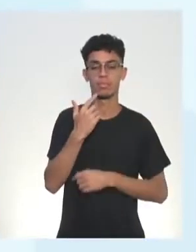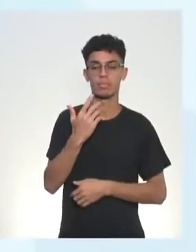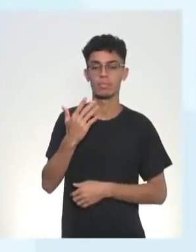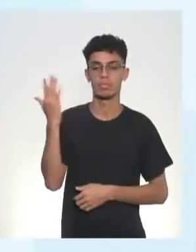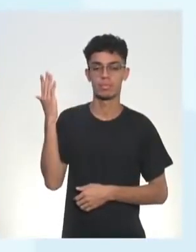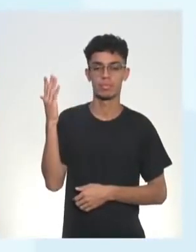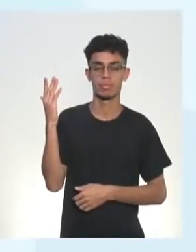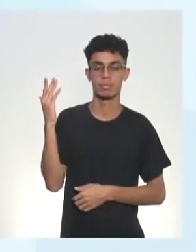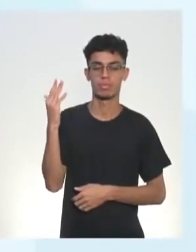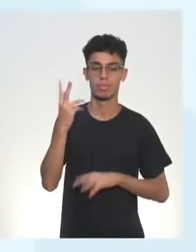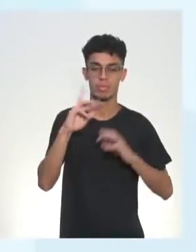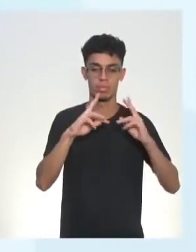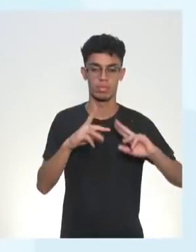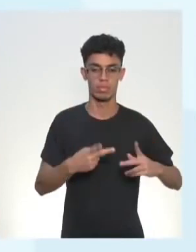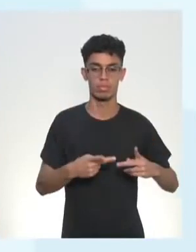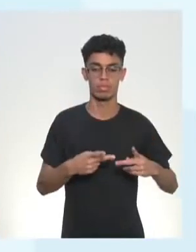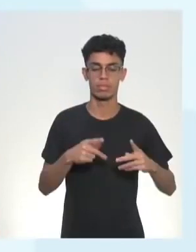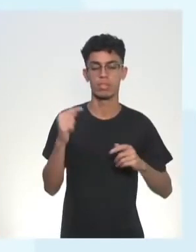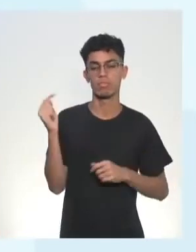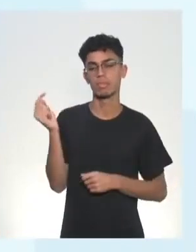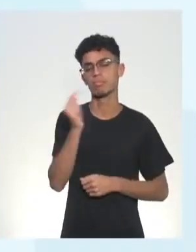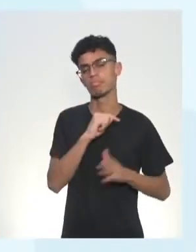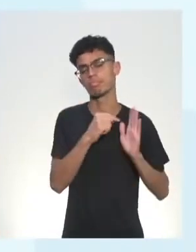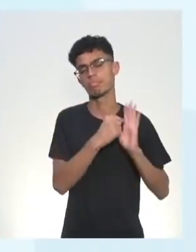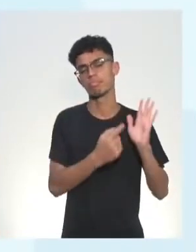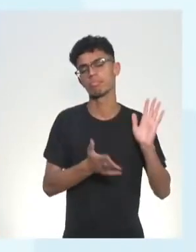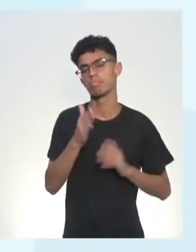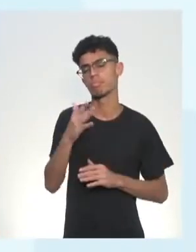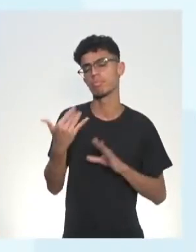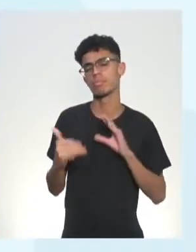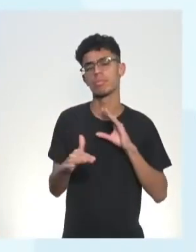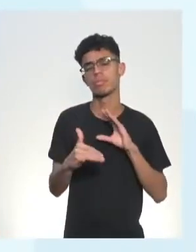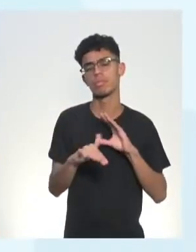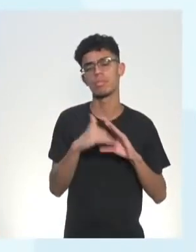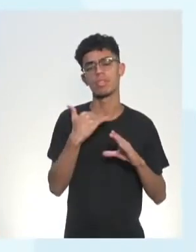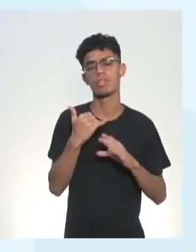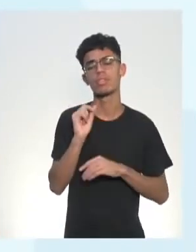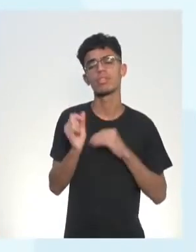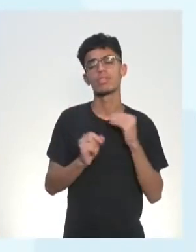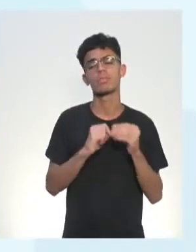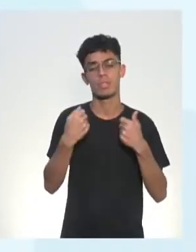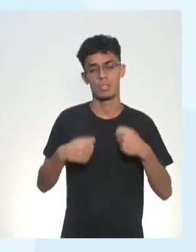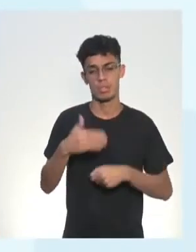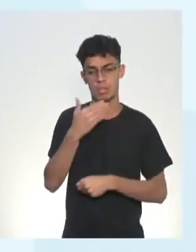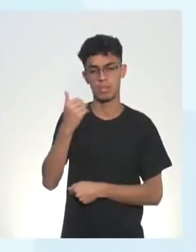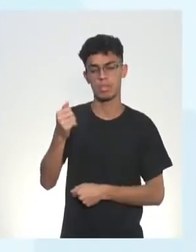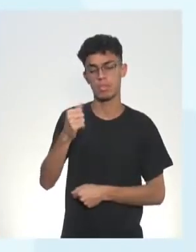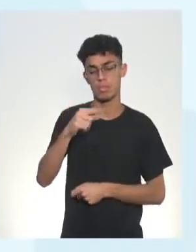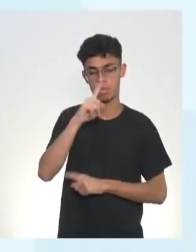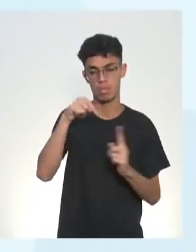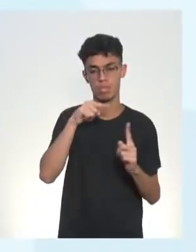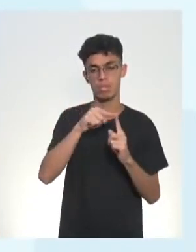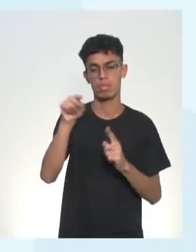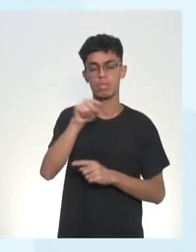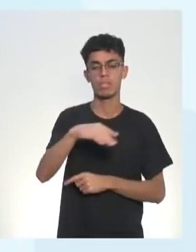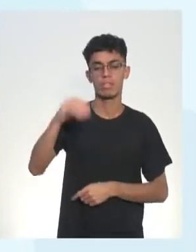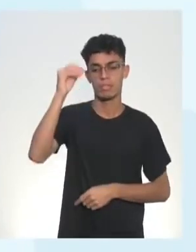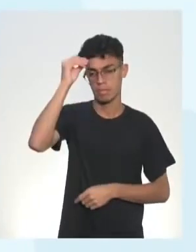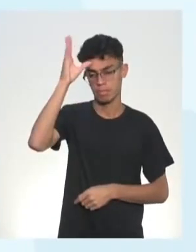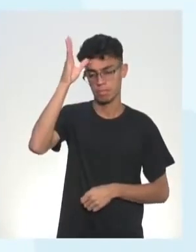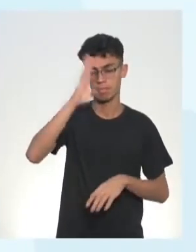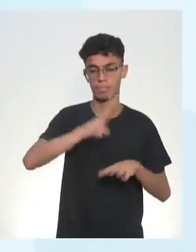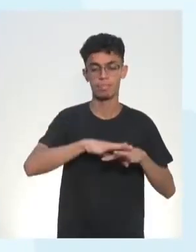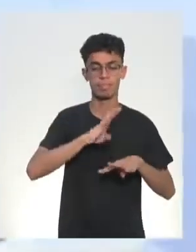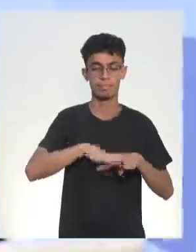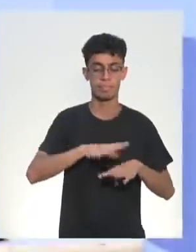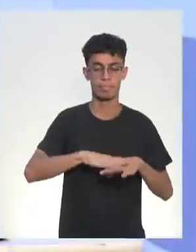QR Code e o link. Entre lá, fala o que precisa melhorar. Lembra que o nosso objetivo é que você aprenda cada vez mais